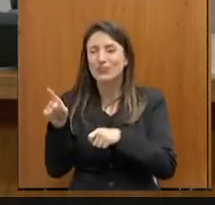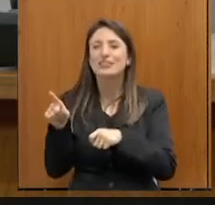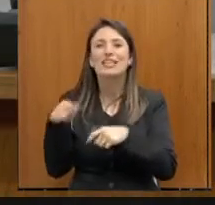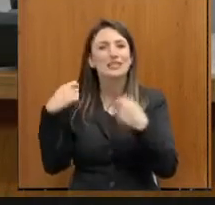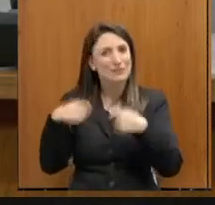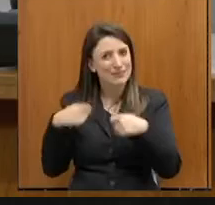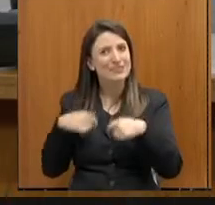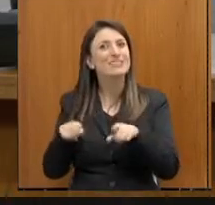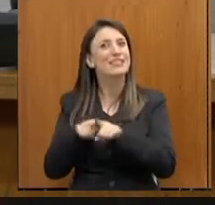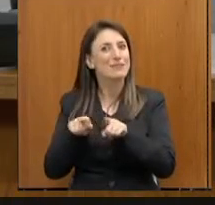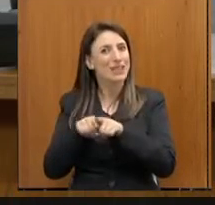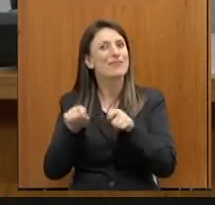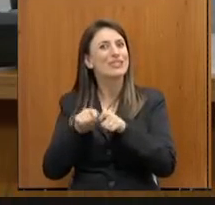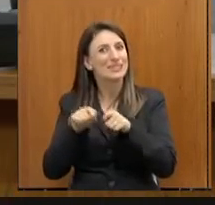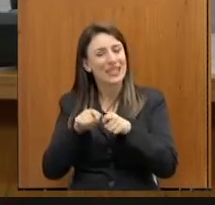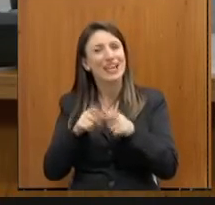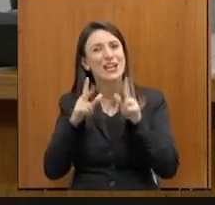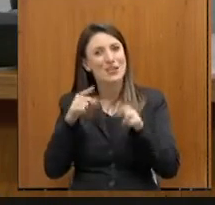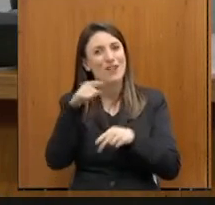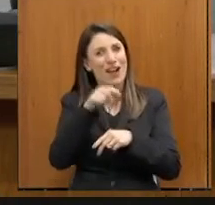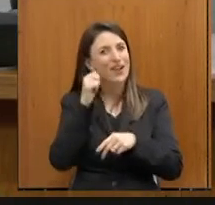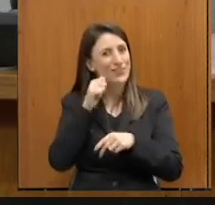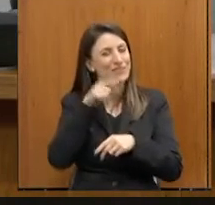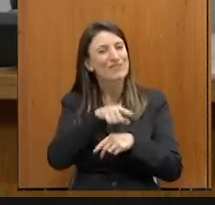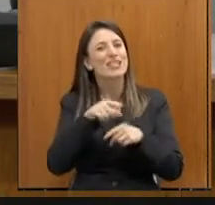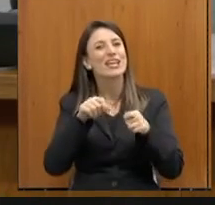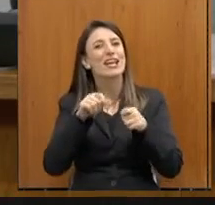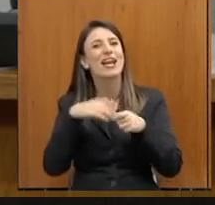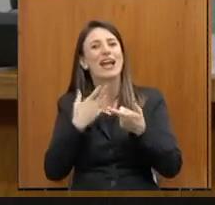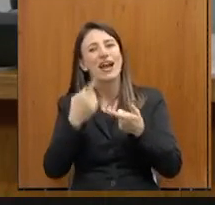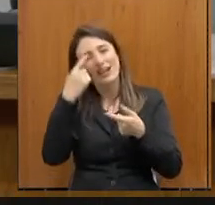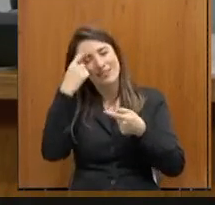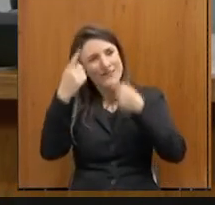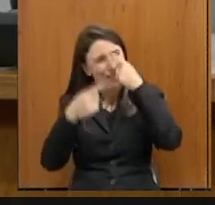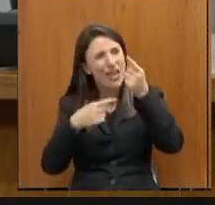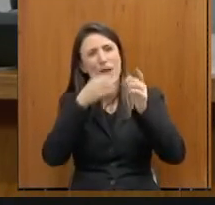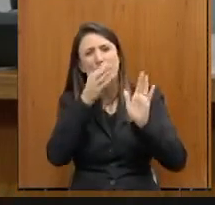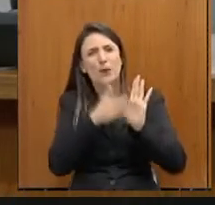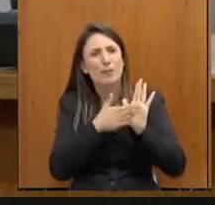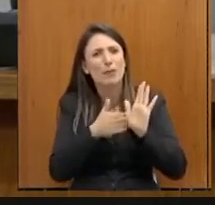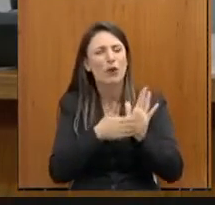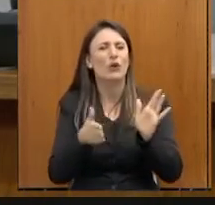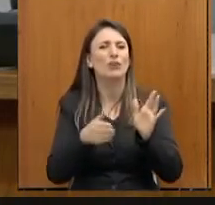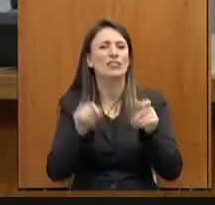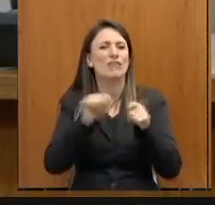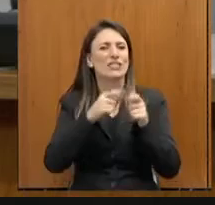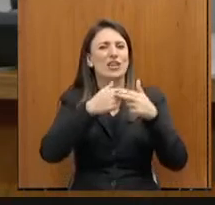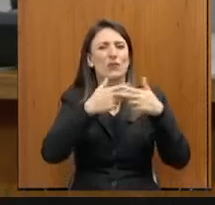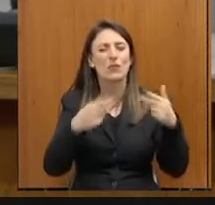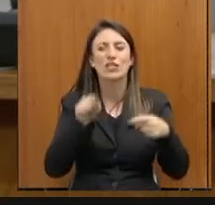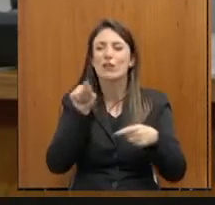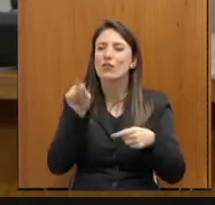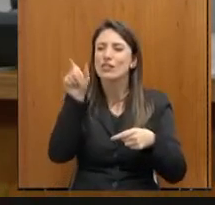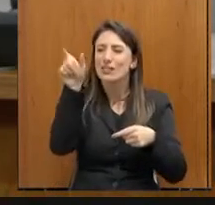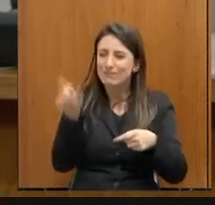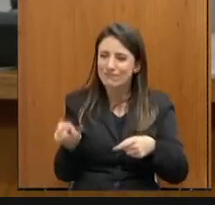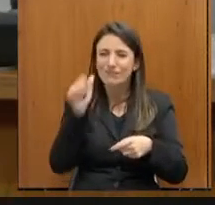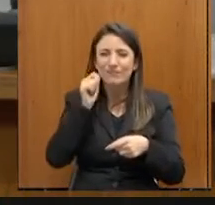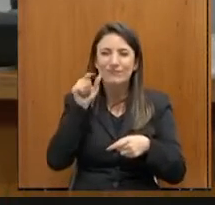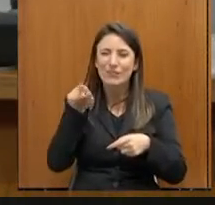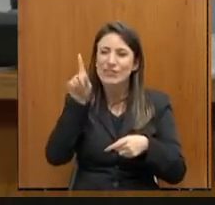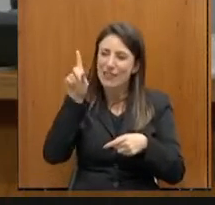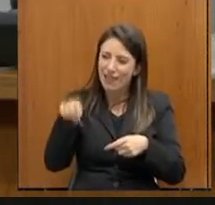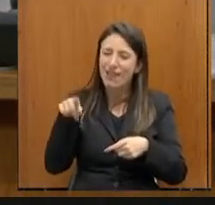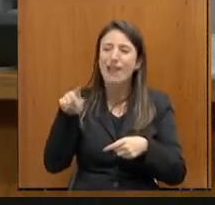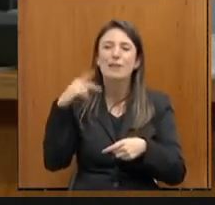possam trazer propostas ações é contribuições e você é um grande exemplo de